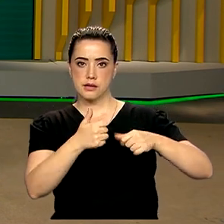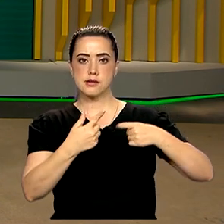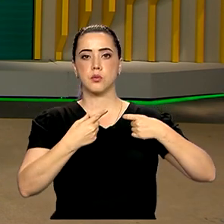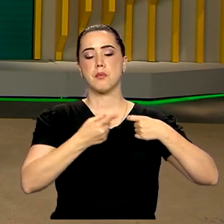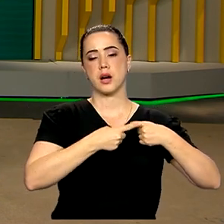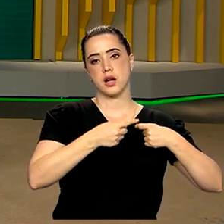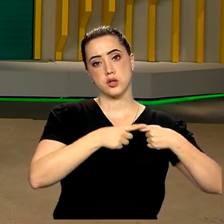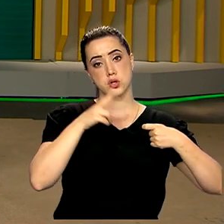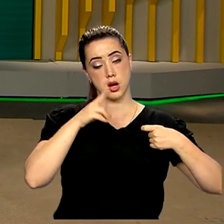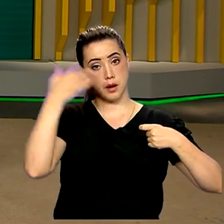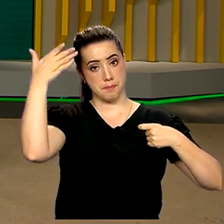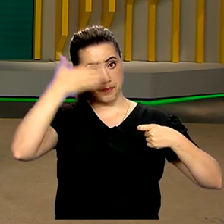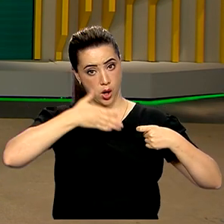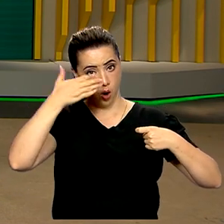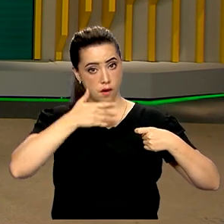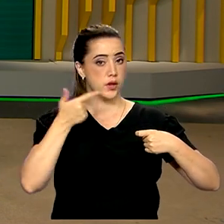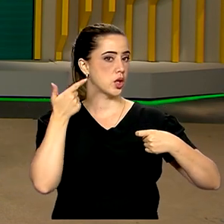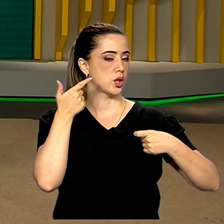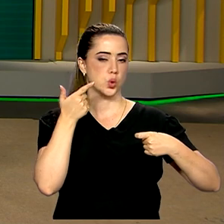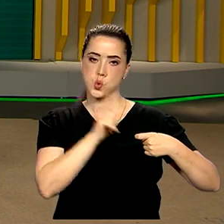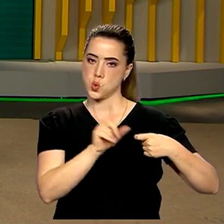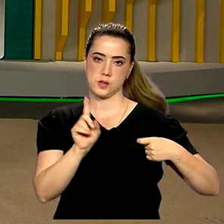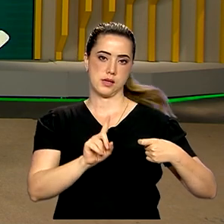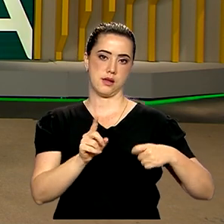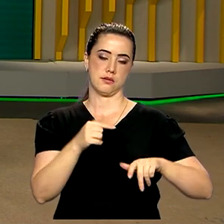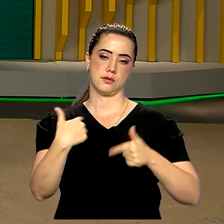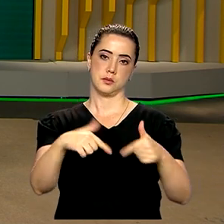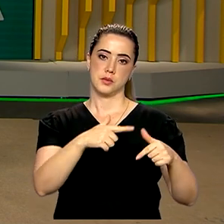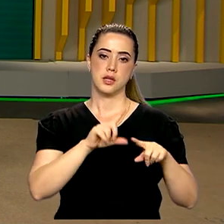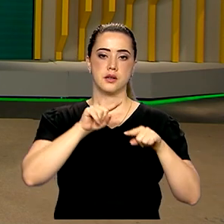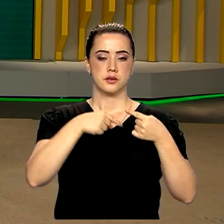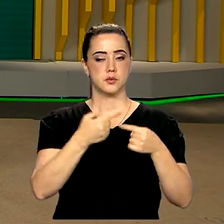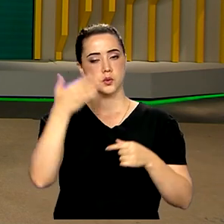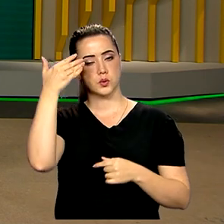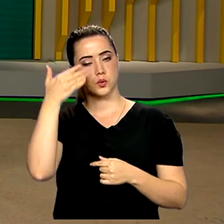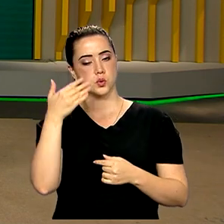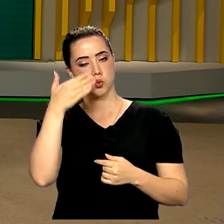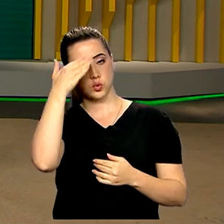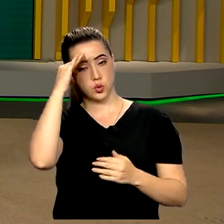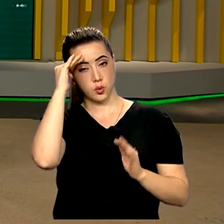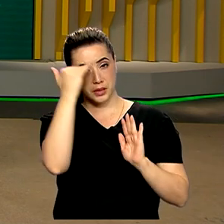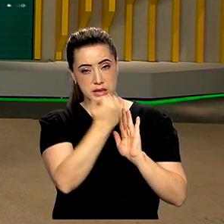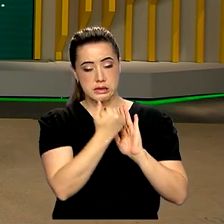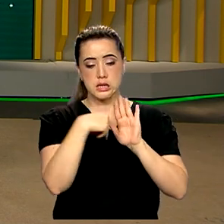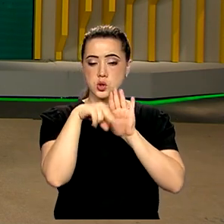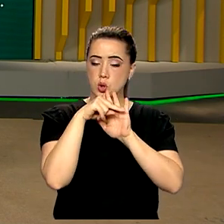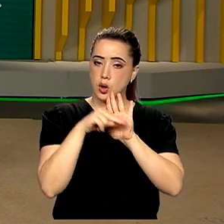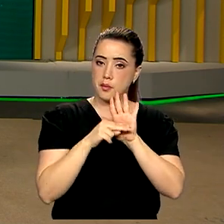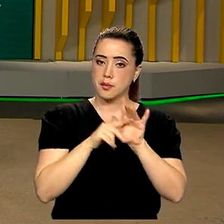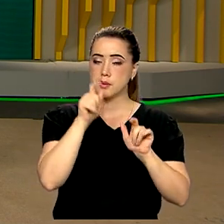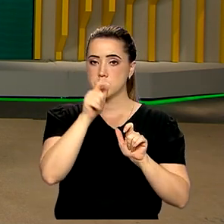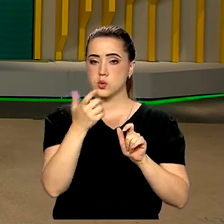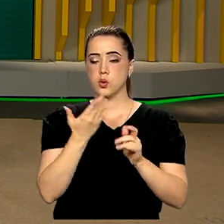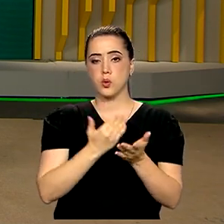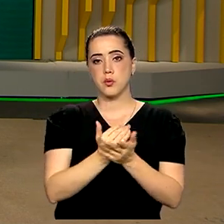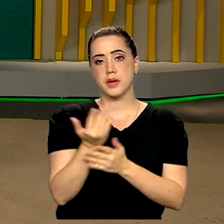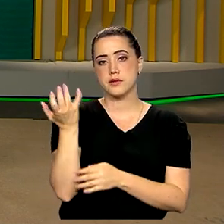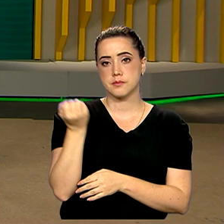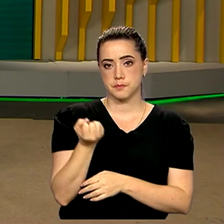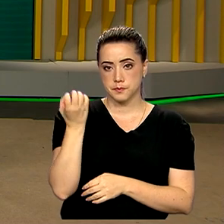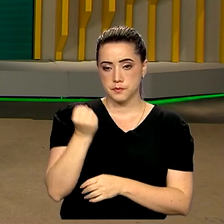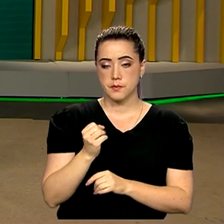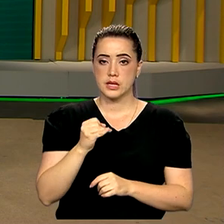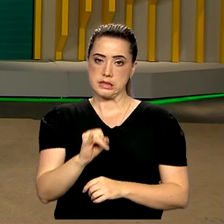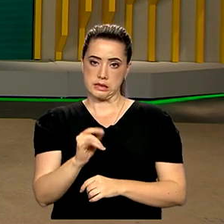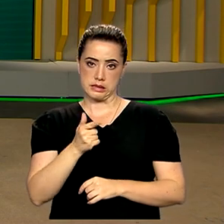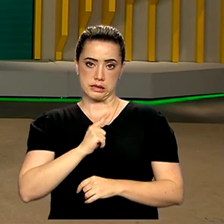a incapacidade para o trabalho. Só depois de cumprir essa e outras exigências, o trabalhador começa a receber o benefício. E